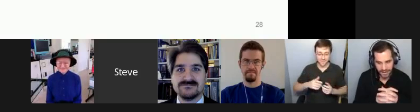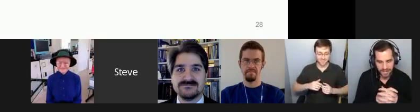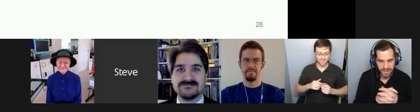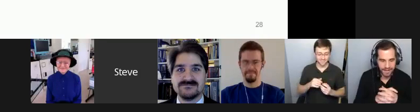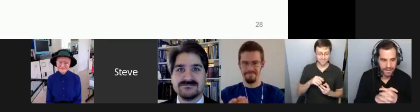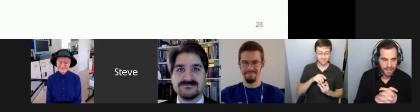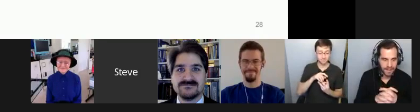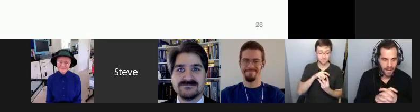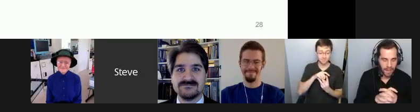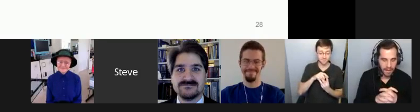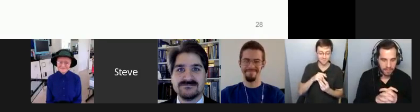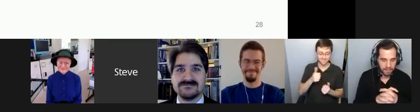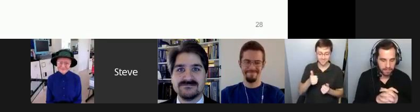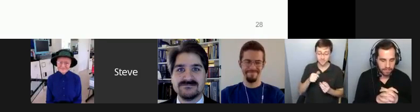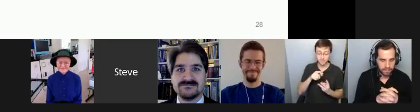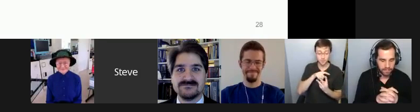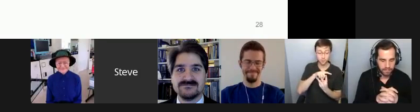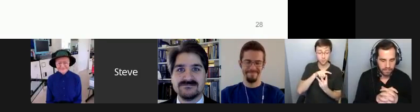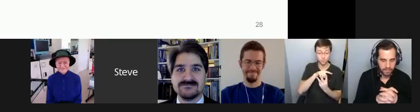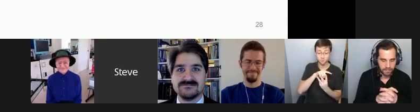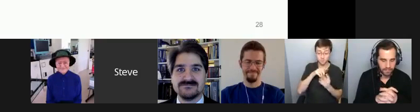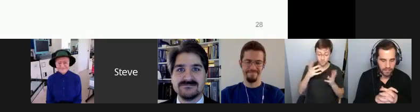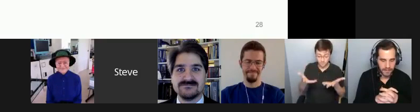Considerações finais.